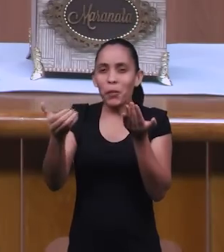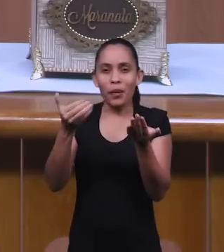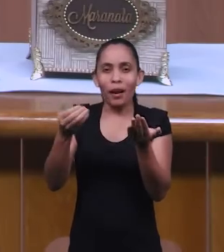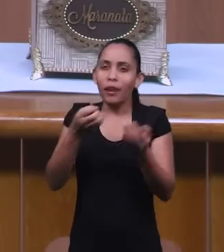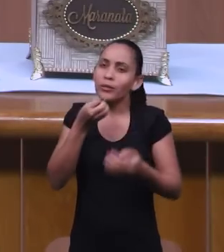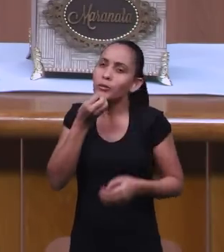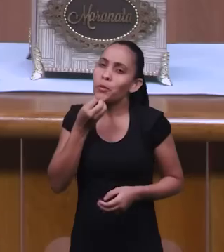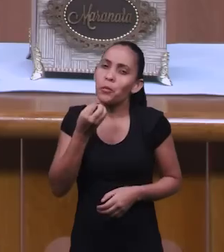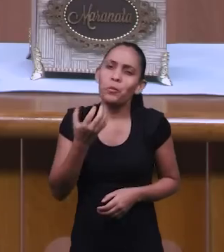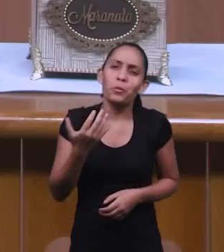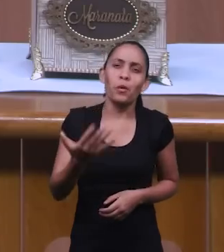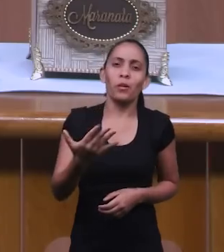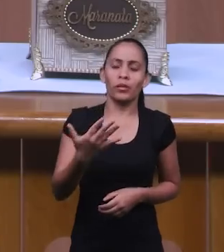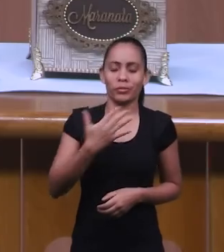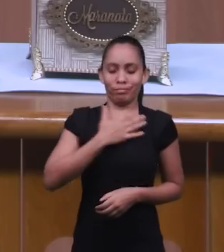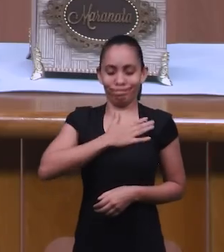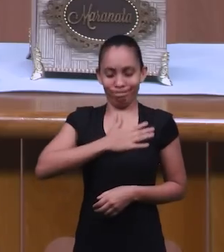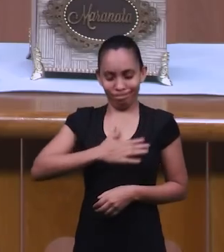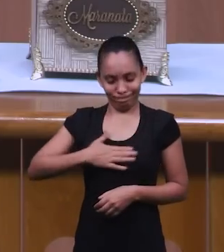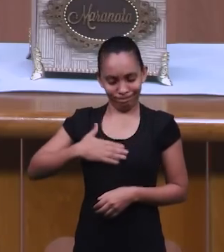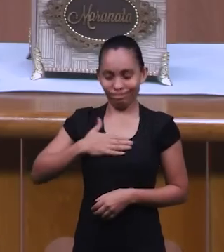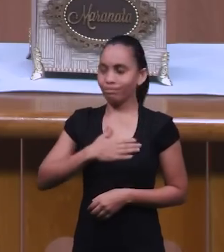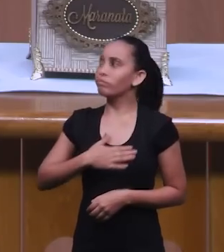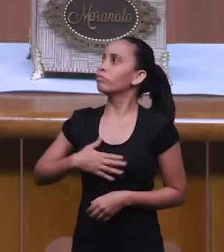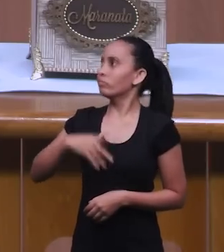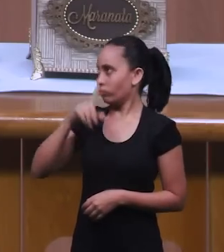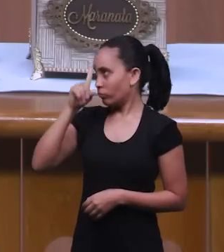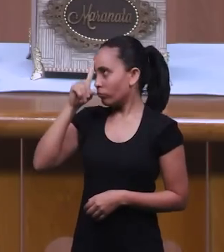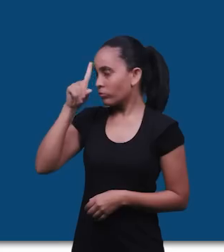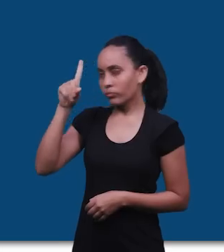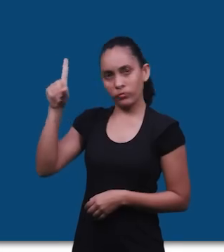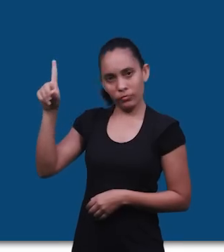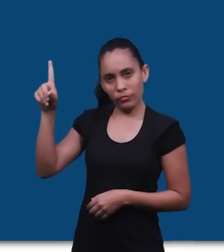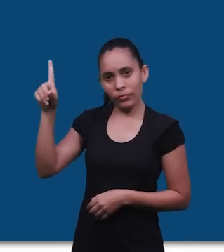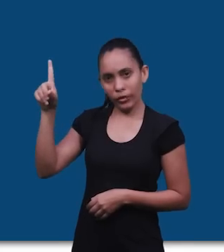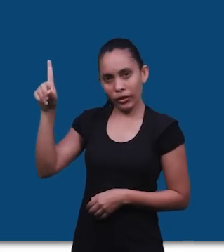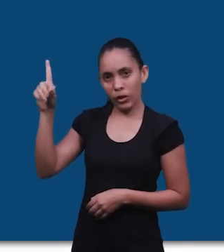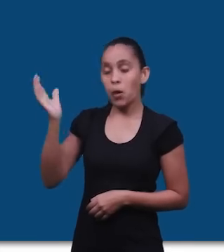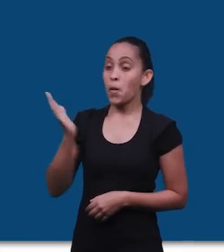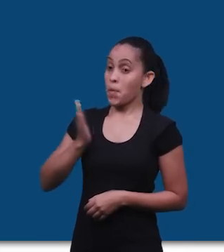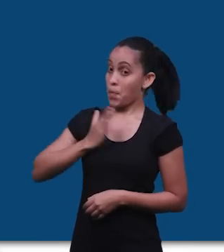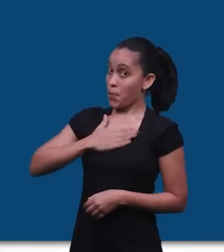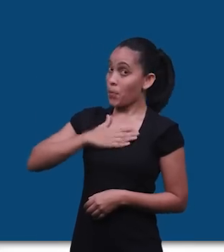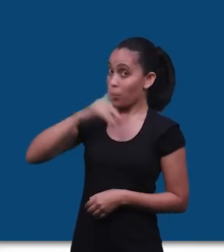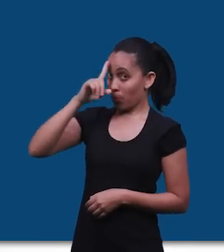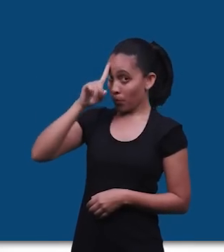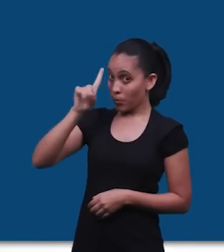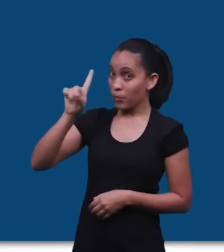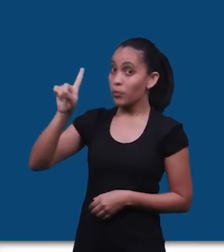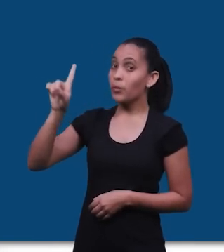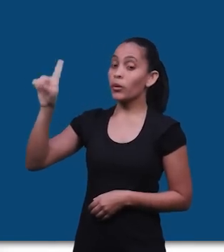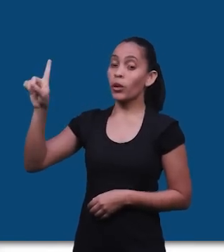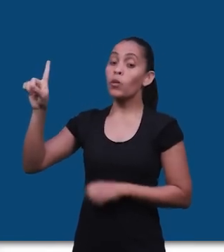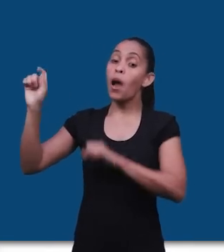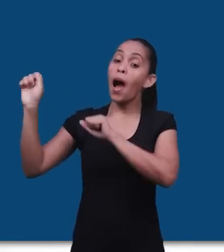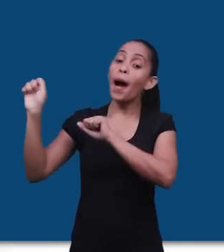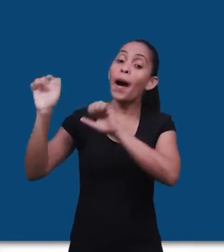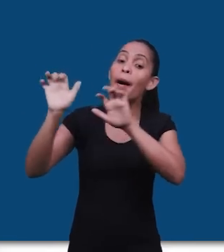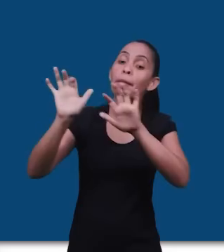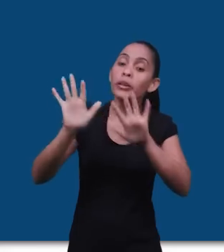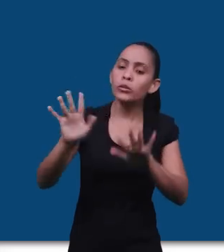sacrifício agradável e aprazível a Deus. O meu Deus, segundo as suas riquezas, suprirá todas as